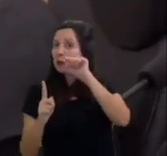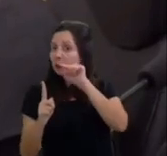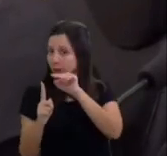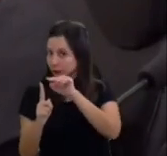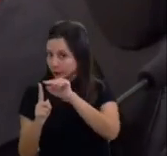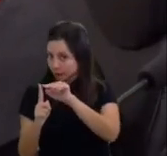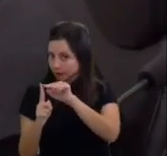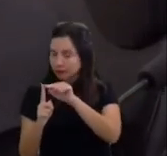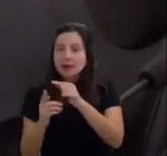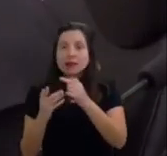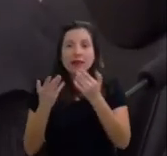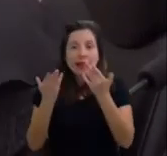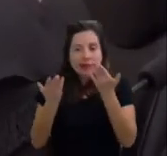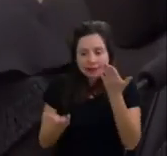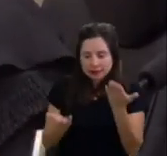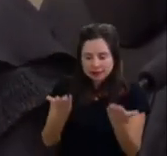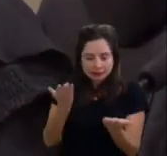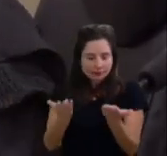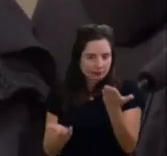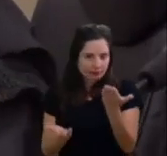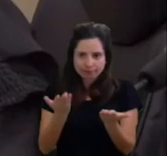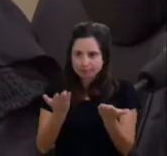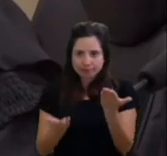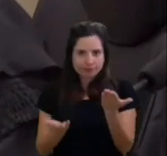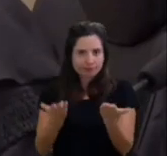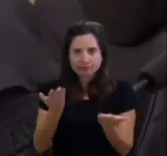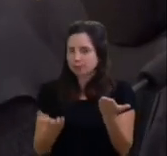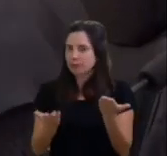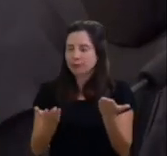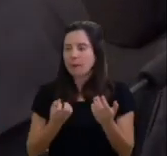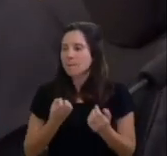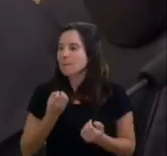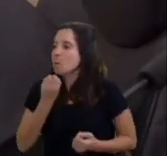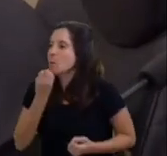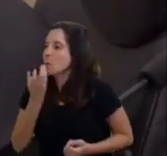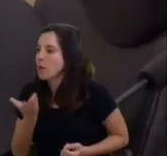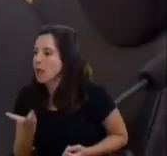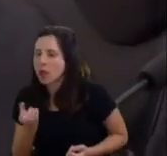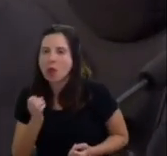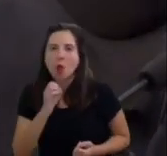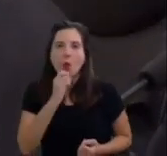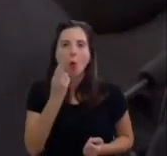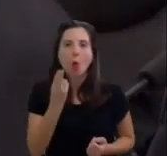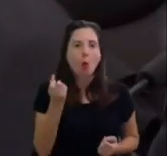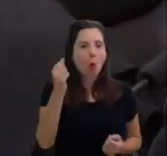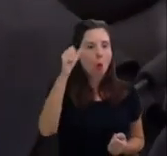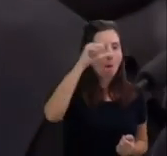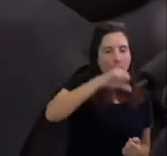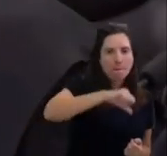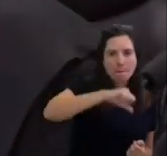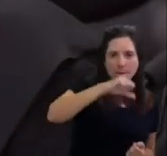E esta proporcionalidade ela não vem para o bem ou para o mal de nenhuma das partes, né?